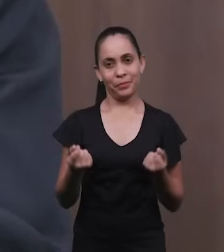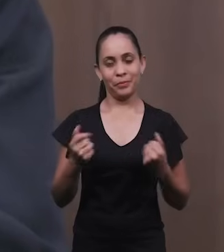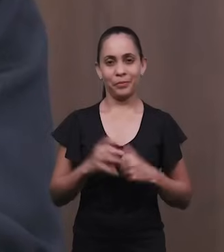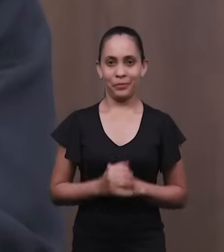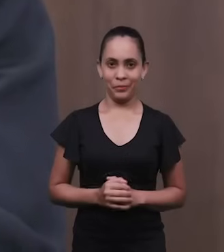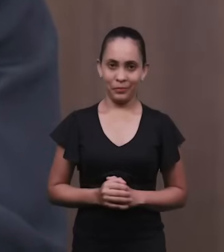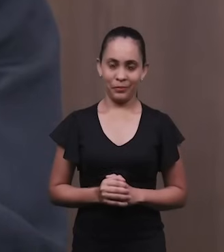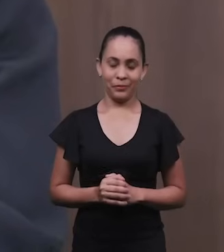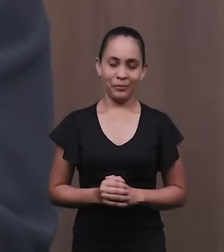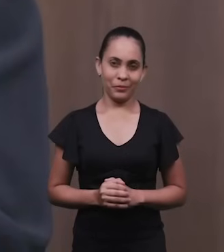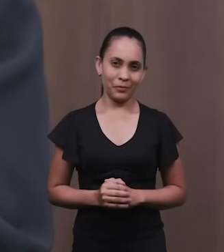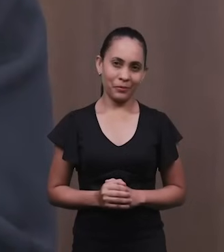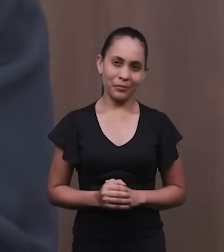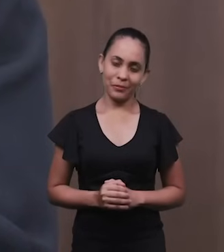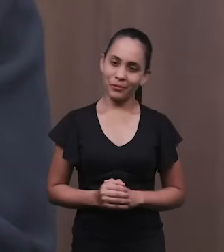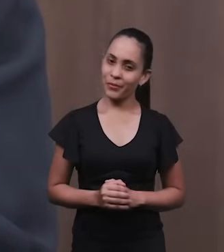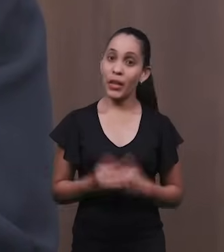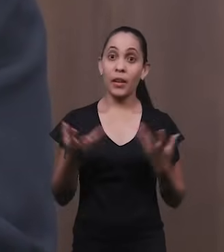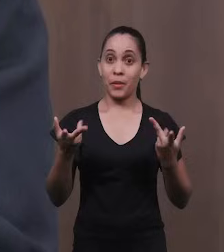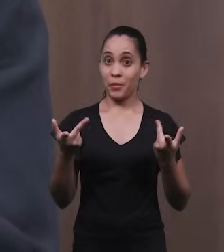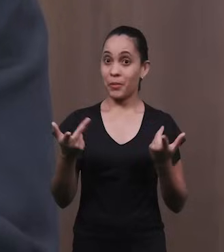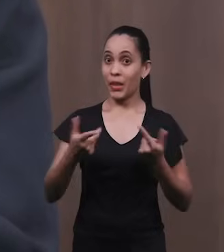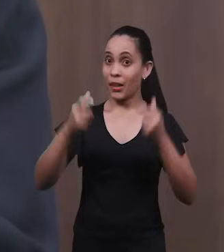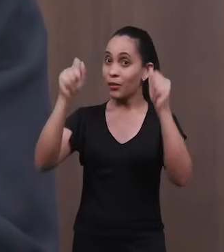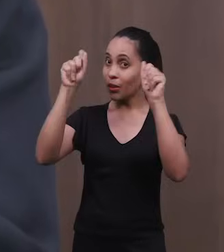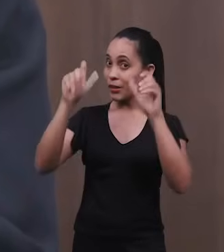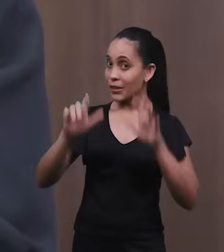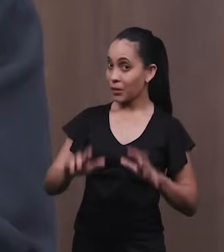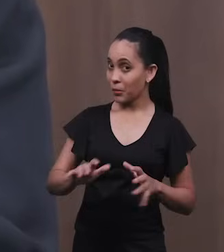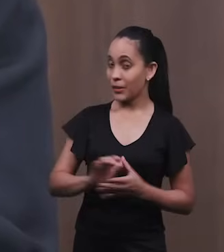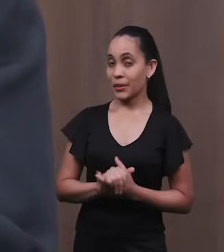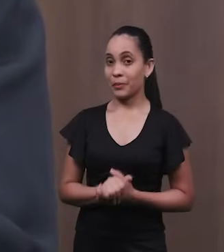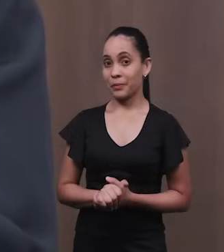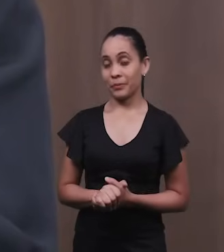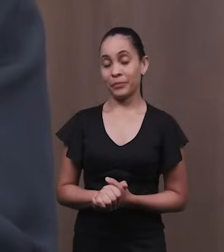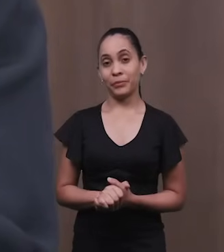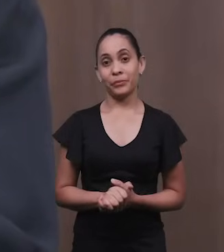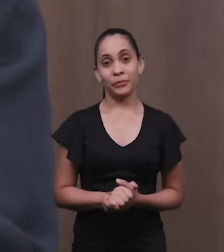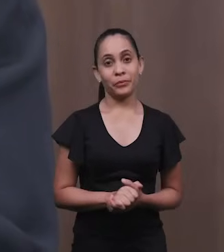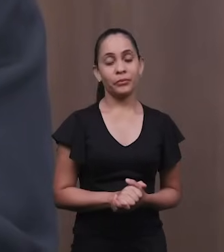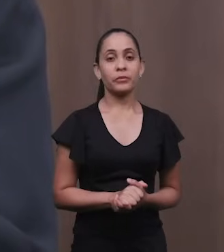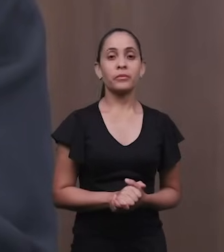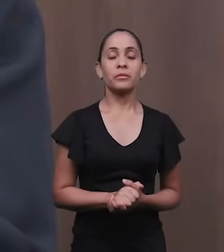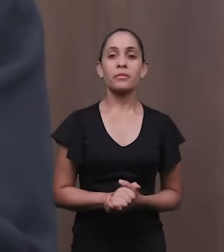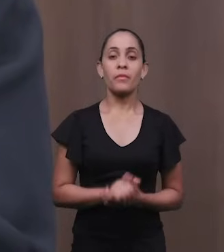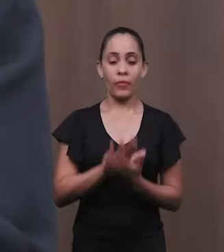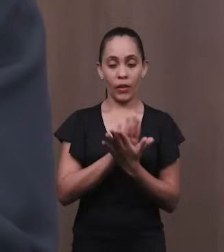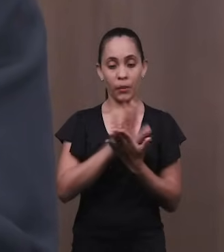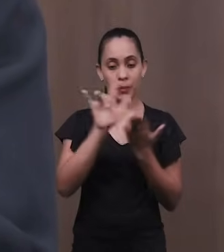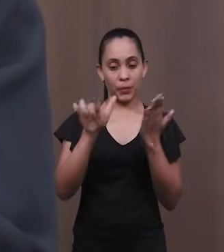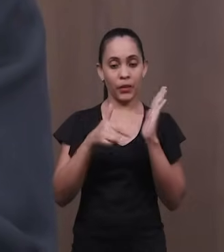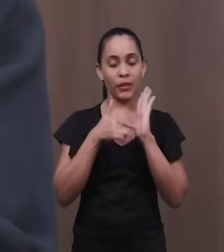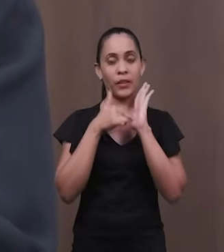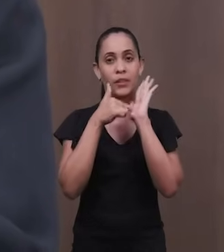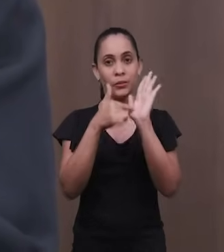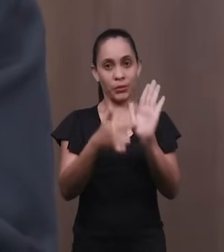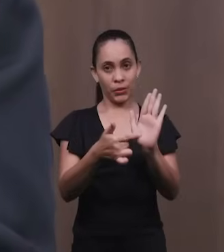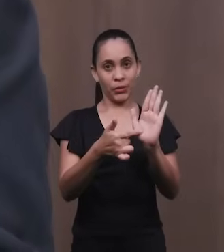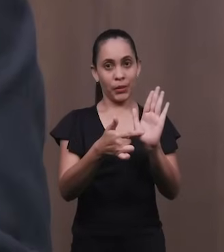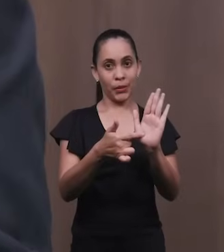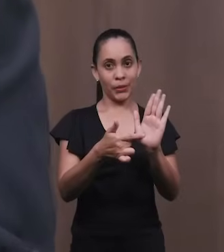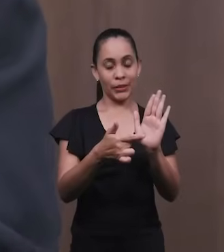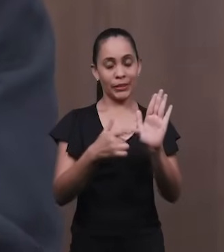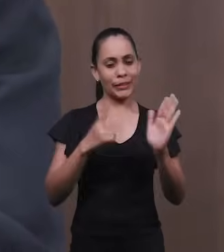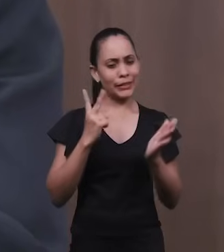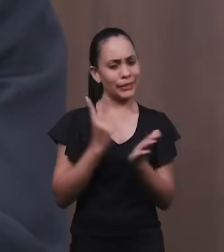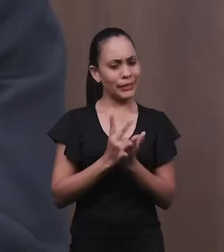maravilhosa. Minha experiência com o relato. Que bênção maravilhosa, né, pastor Paulo? A Bíblia, né, a